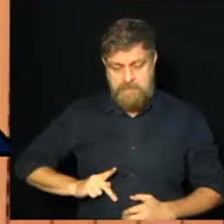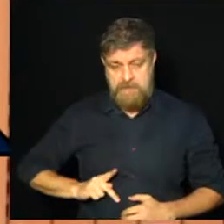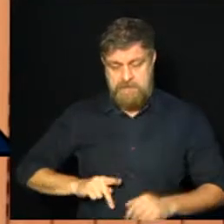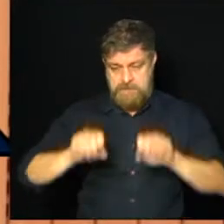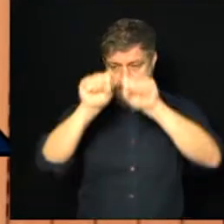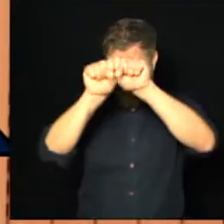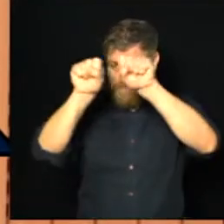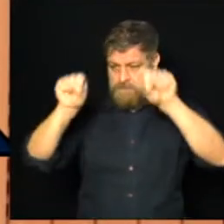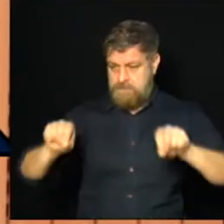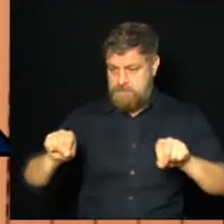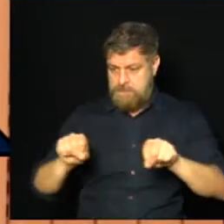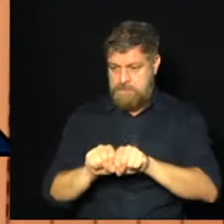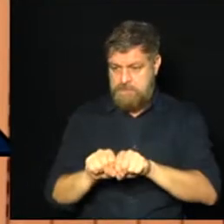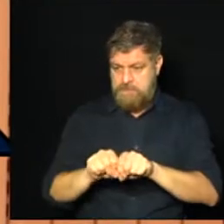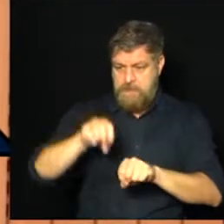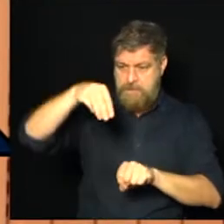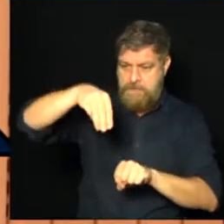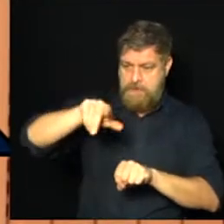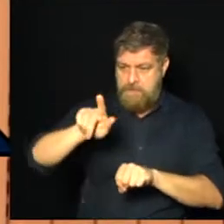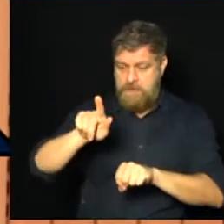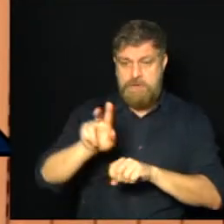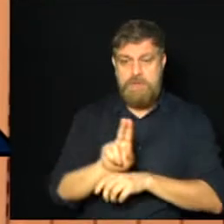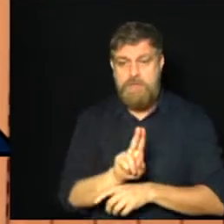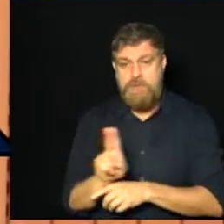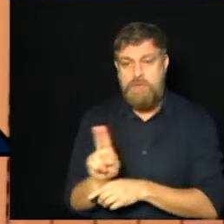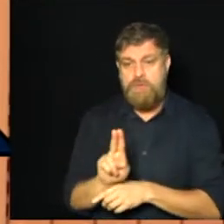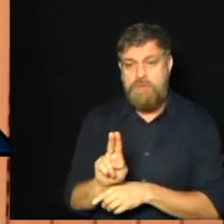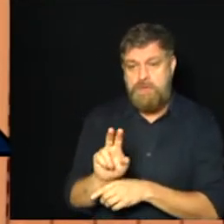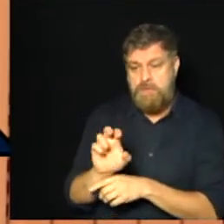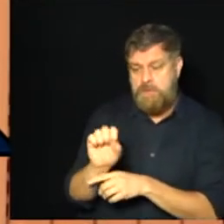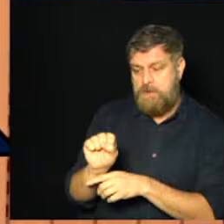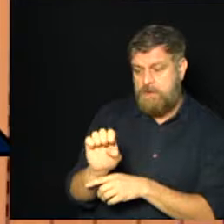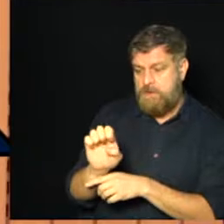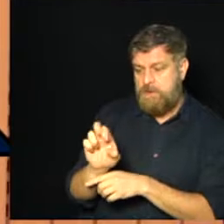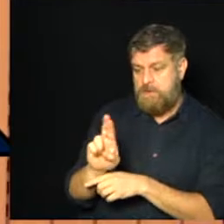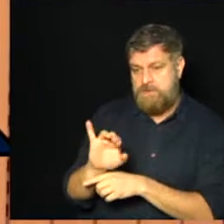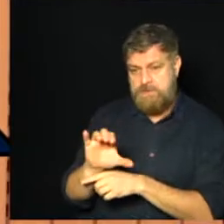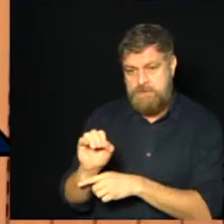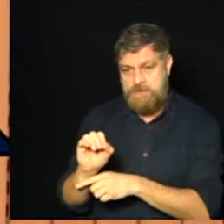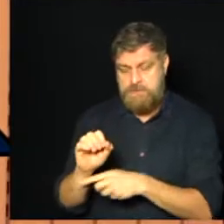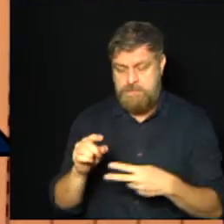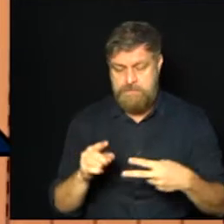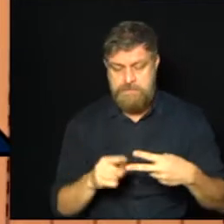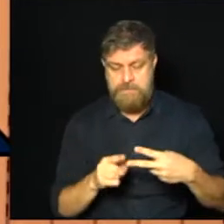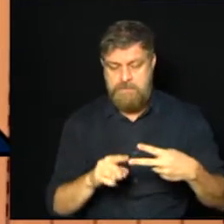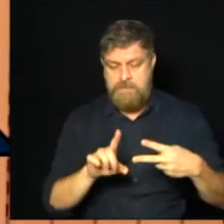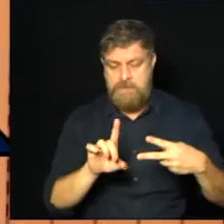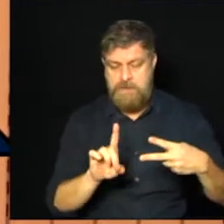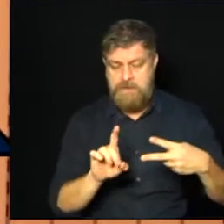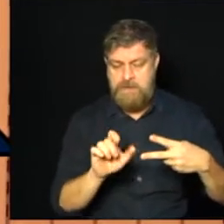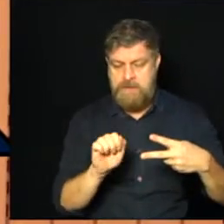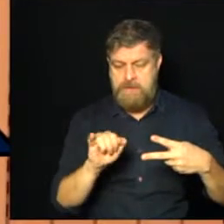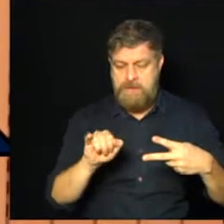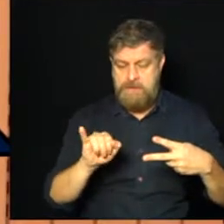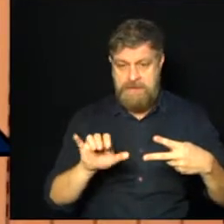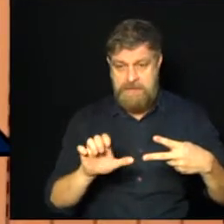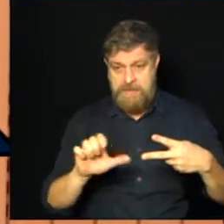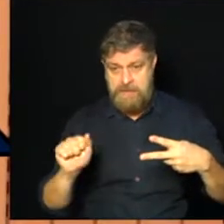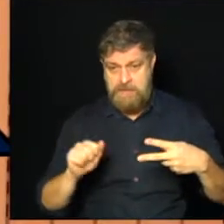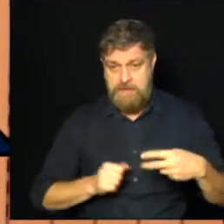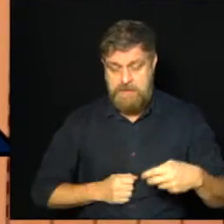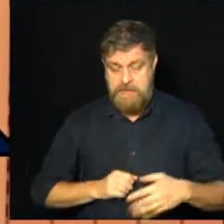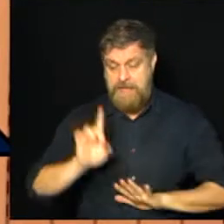Mário Gatti, doutor Sérgio Bisoni, a doutora Daniela Calado, que é diretora jurídica da rede